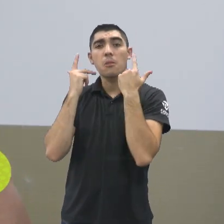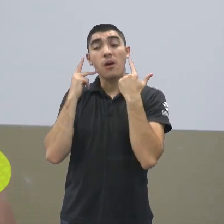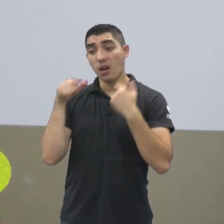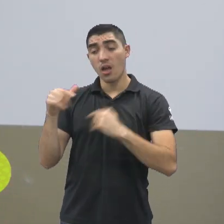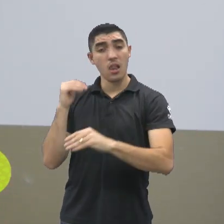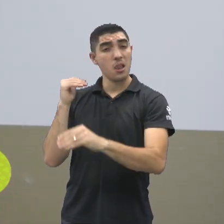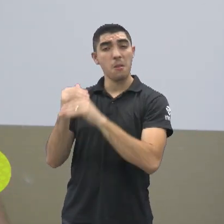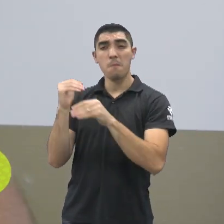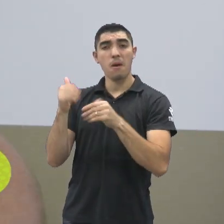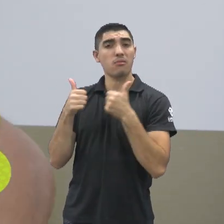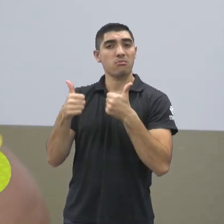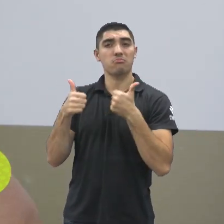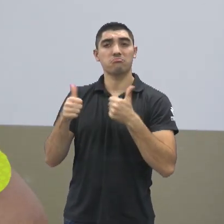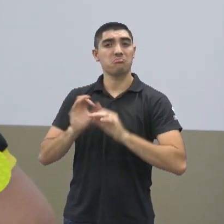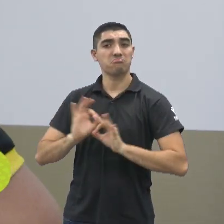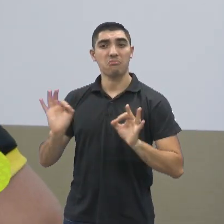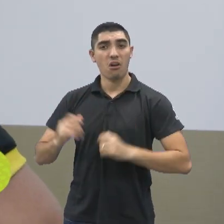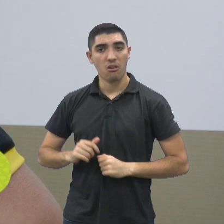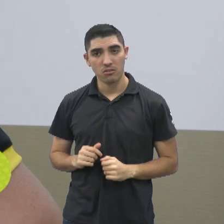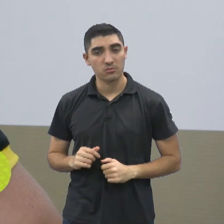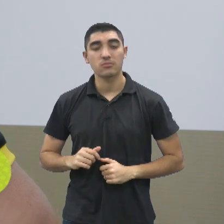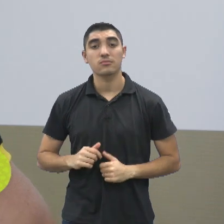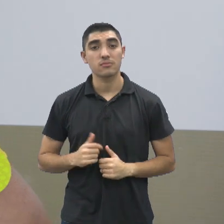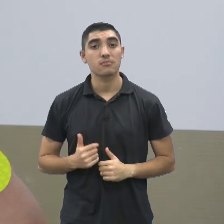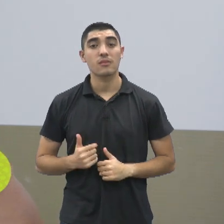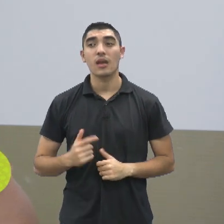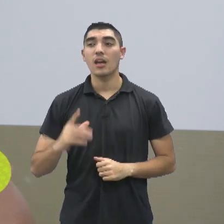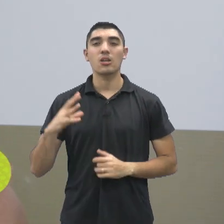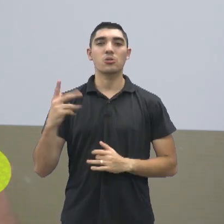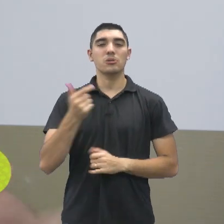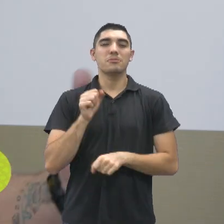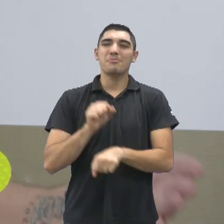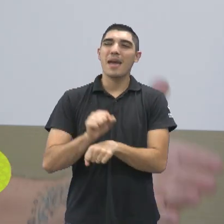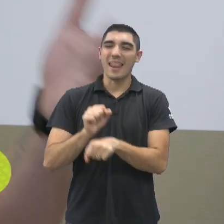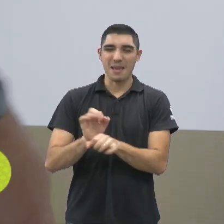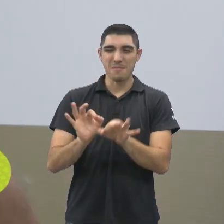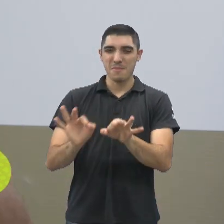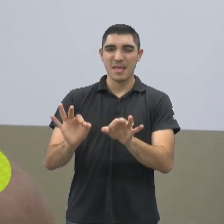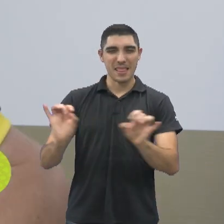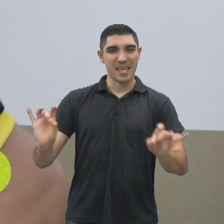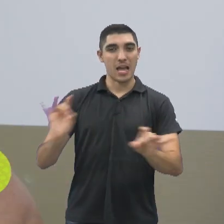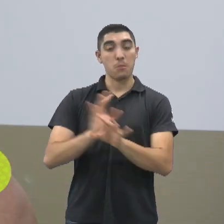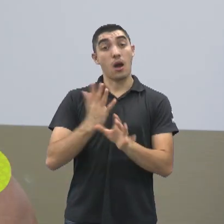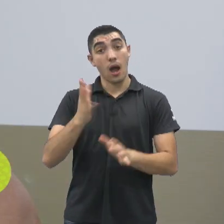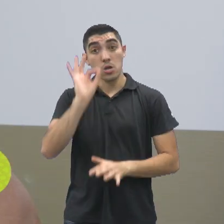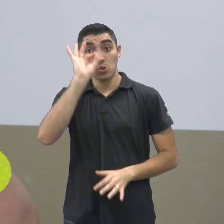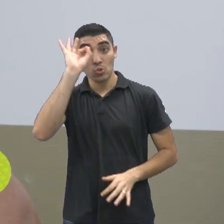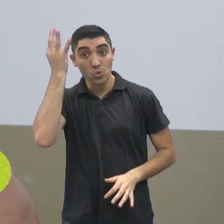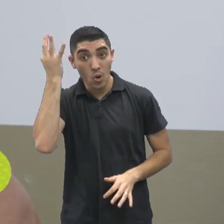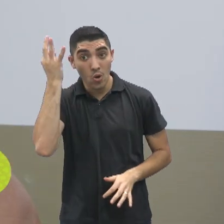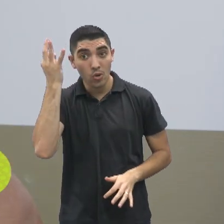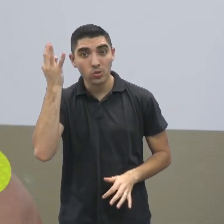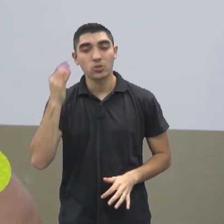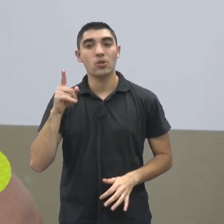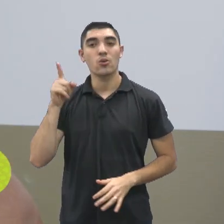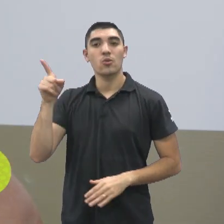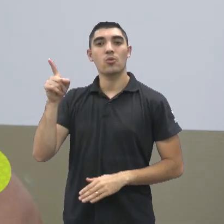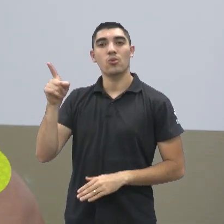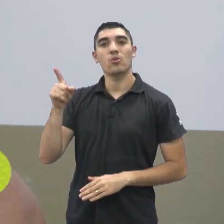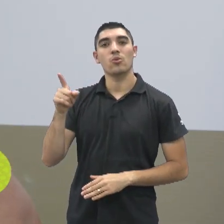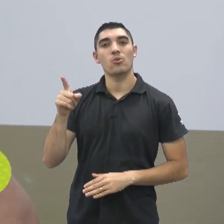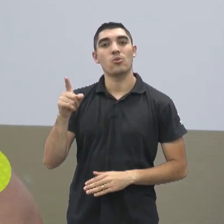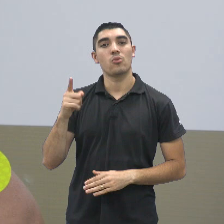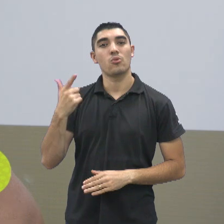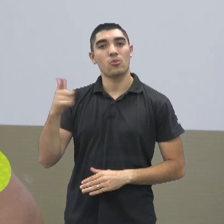ótimo também. Ali já todo mundo esperando o final do jogo. Aí, para nossa sorte, a Francana empatou o jogo ainda aos